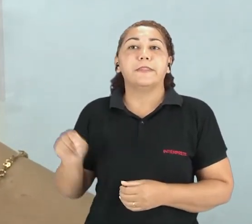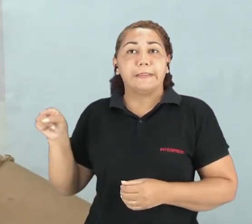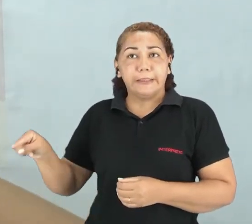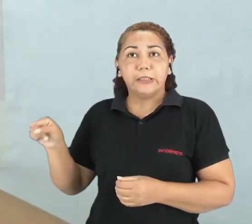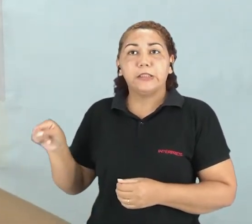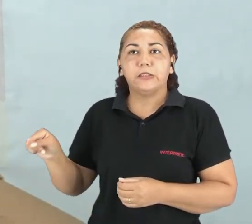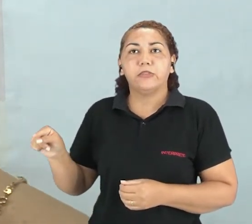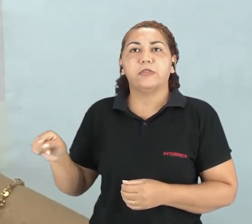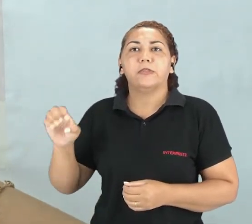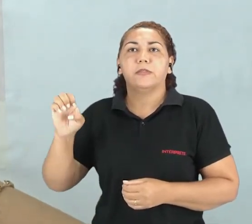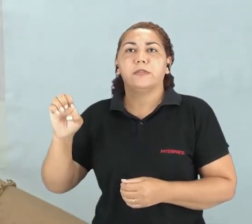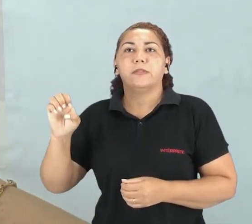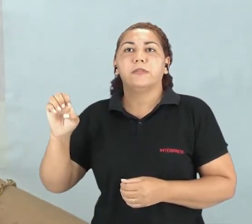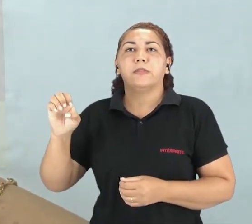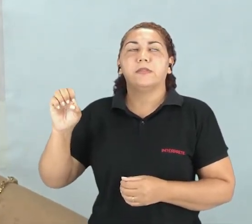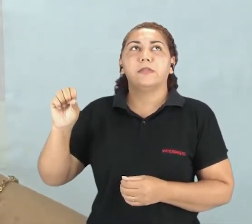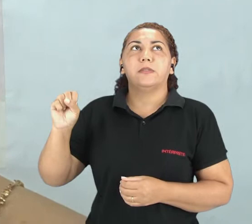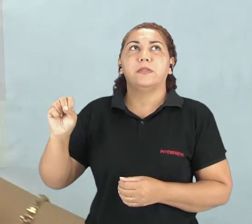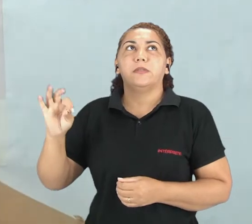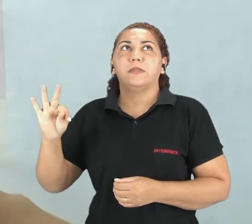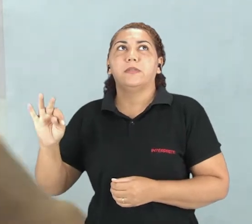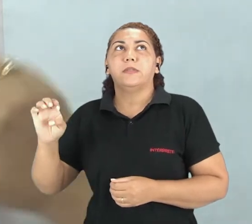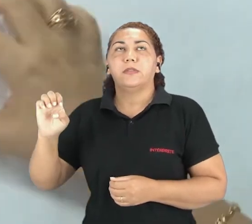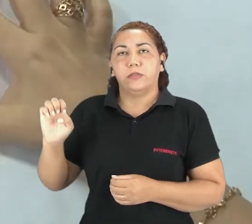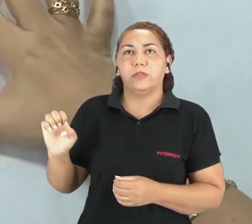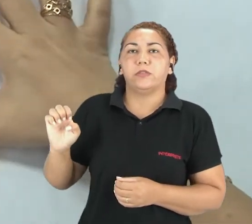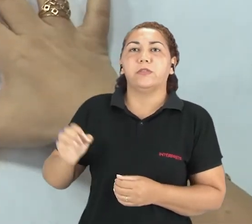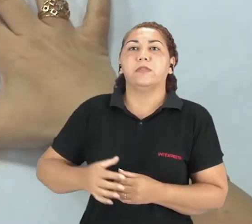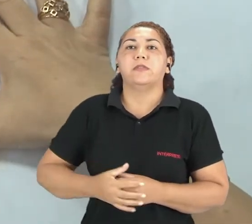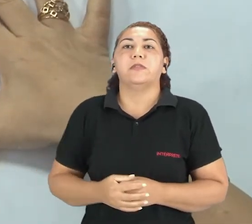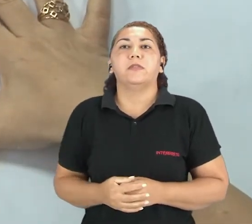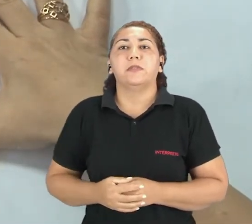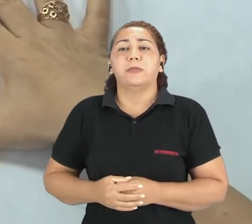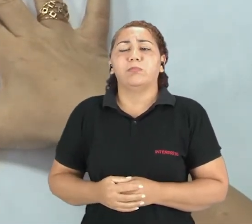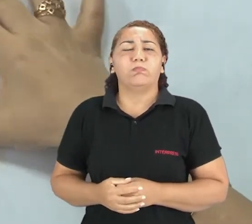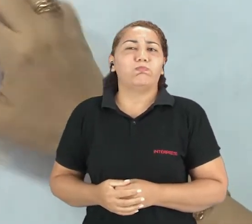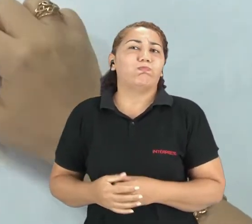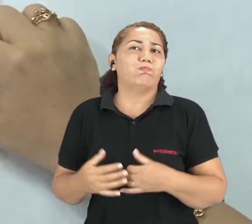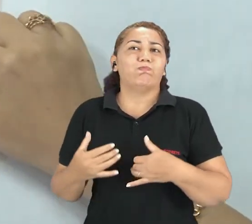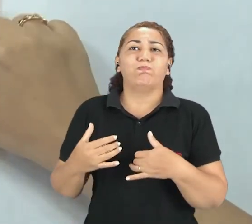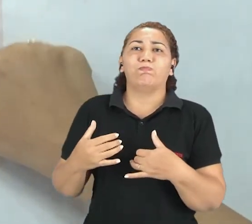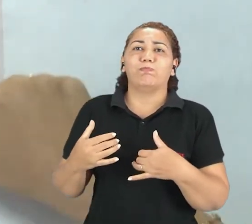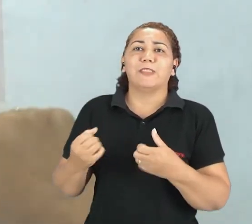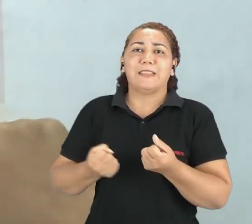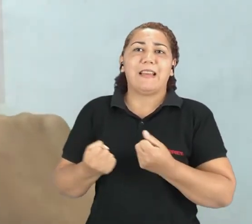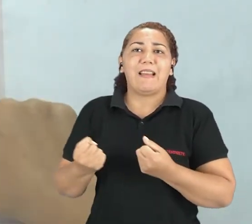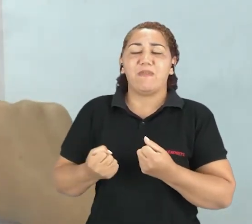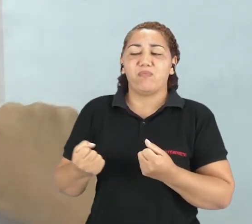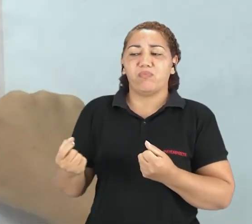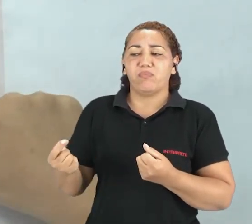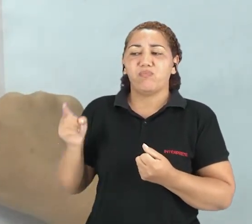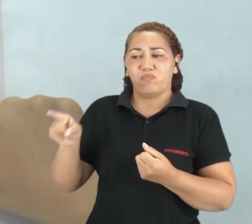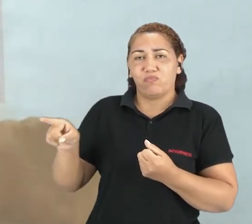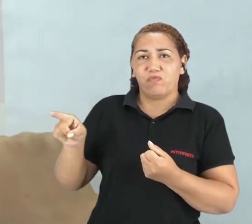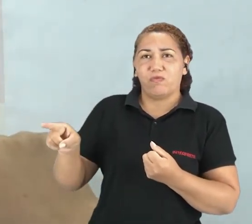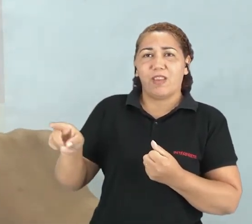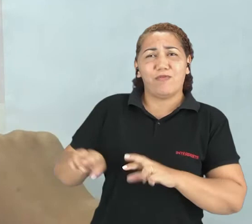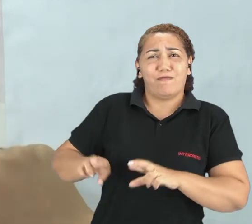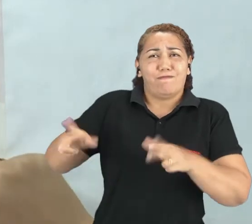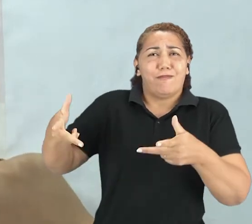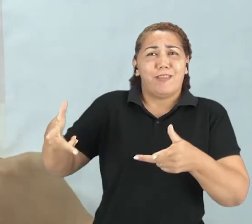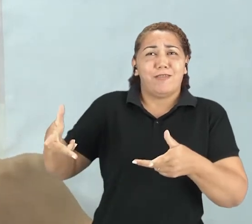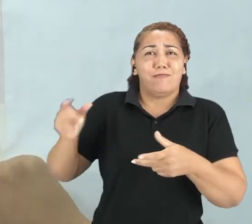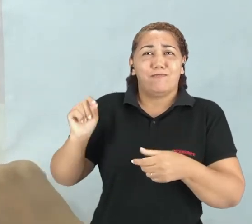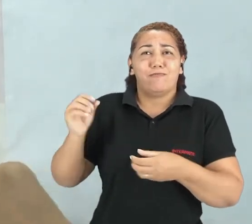esse tipo de carrinho que eu queria ganhar. Então, a gente vê a associação ao trabalho infantil, que é um menino que está praticamente só